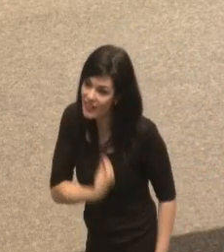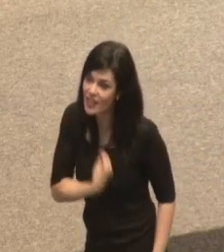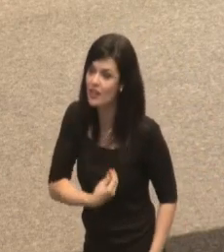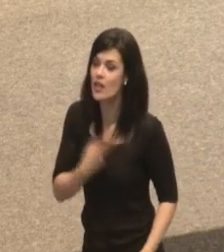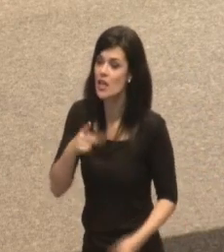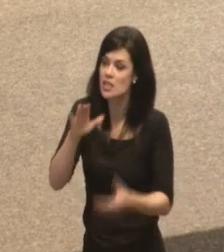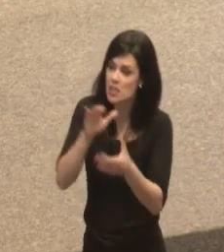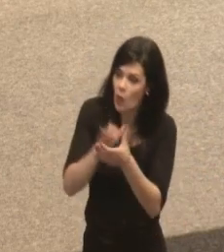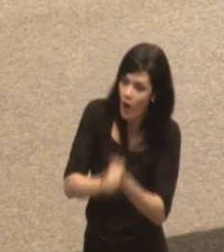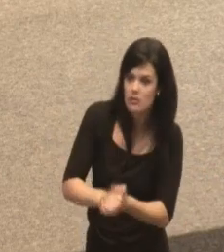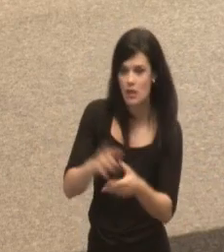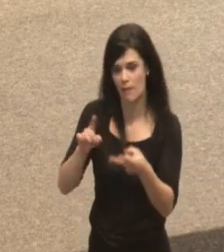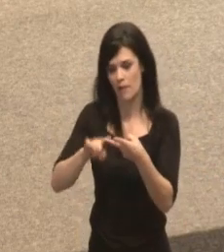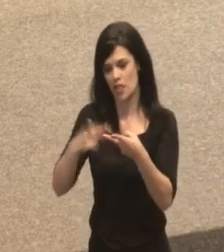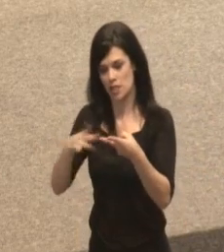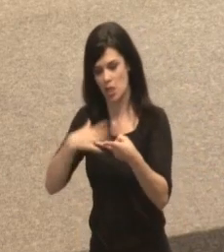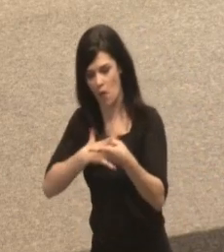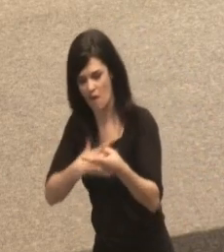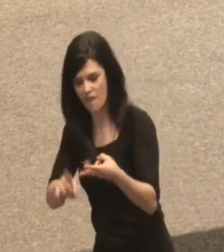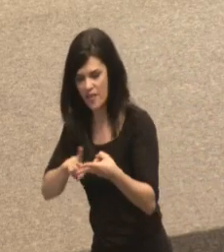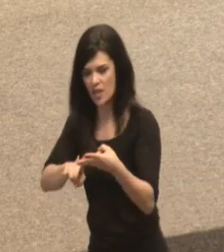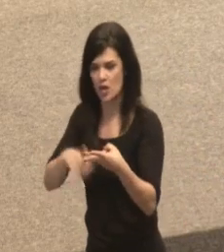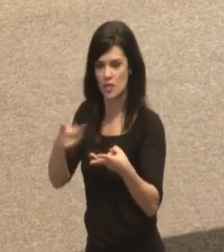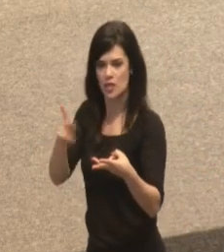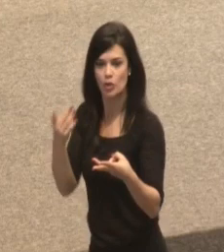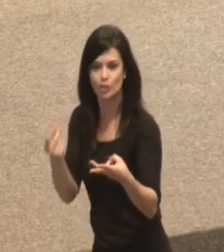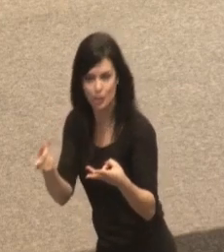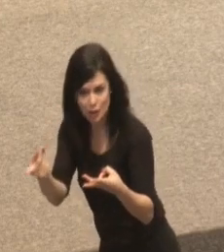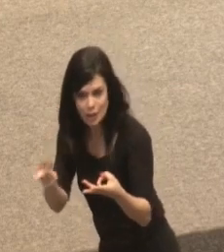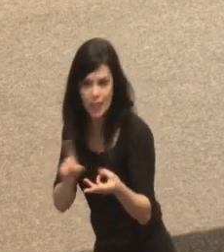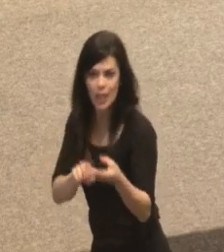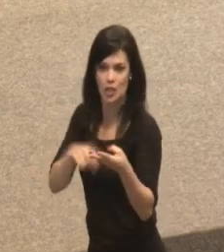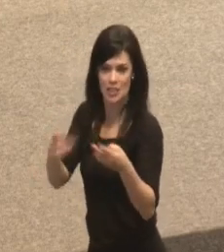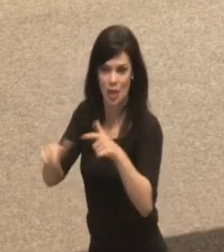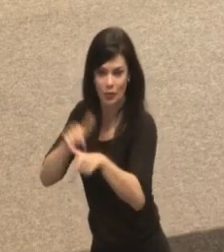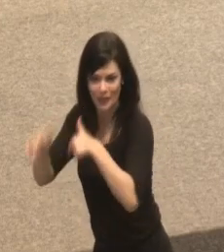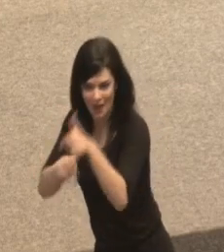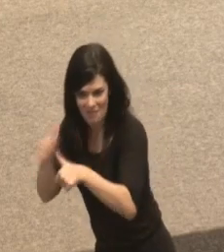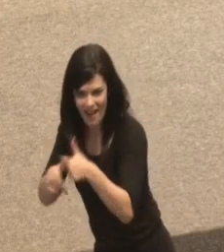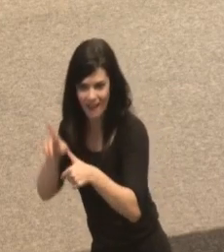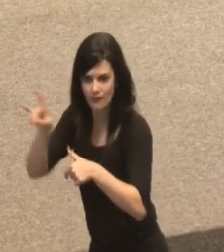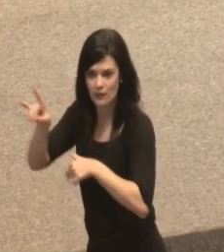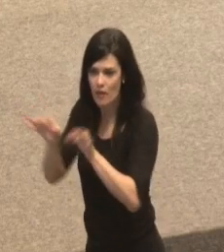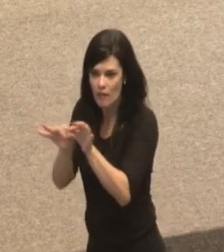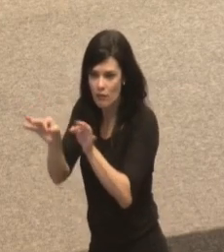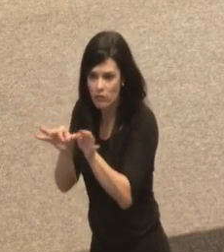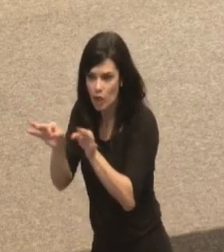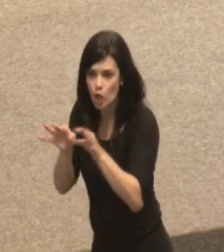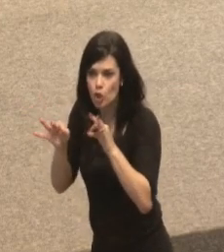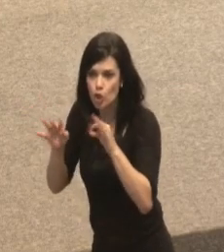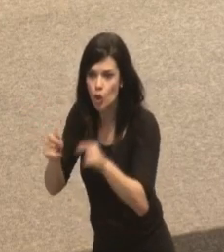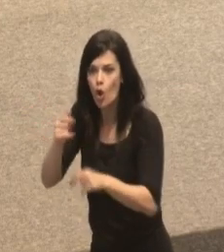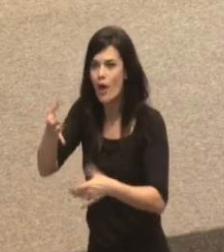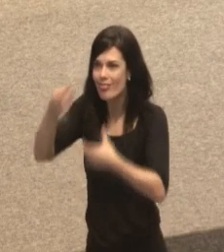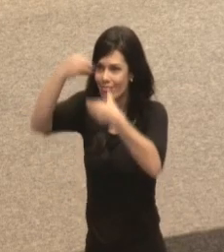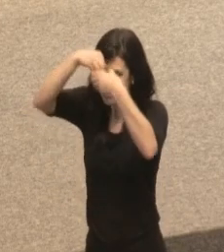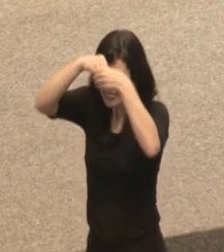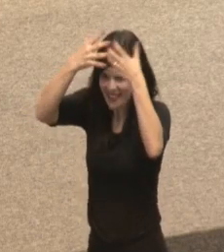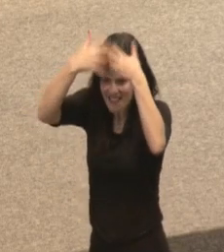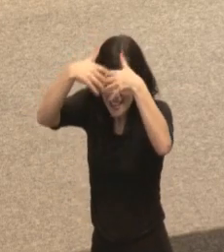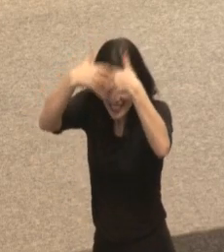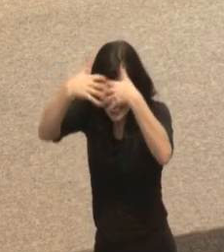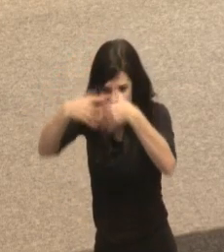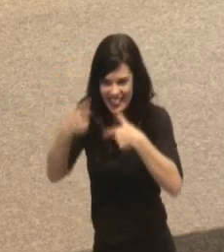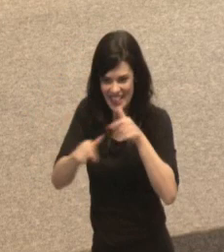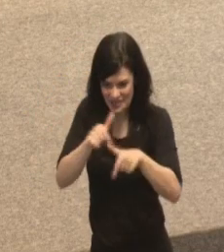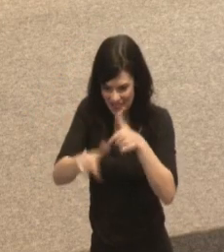sua esposa, seu esposo, vai governar os seus negócios, vai governar os seus pensamentos, os seus planos, os seus sonhos, vai governar o seu